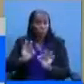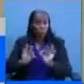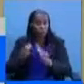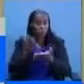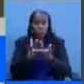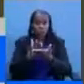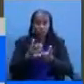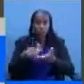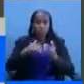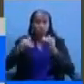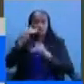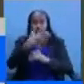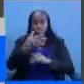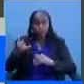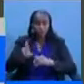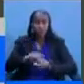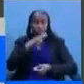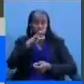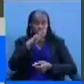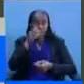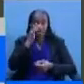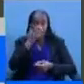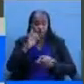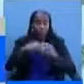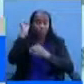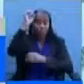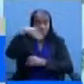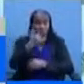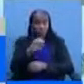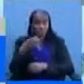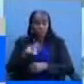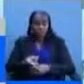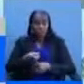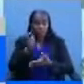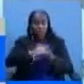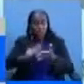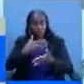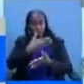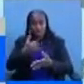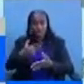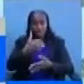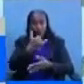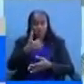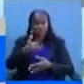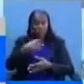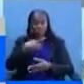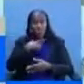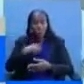para as escolas em sub-12. De salientar que o Afrobasket 2019 está agendado para 15 a 25 de agosto do próximo ano.